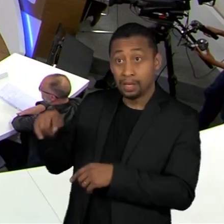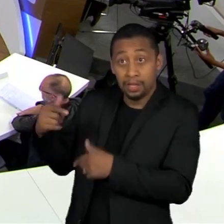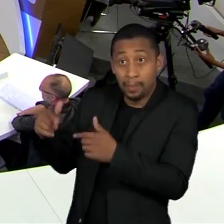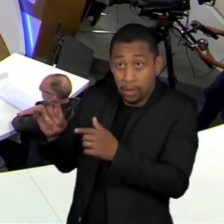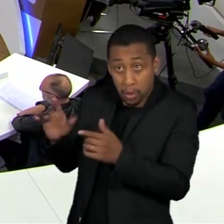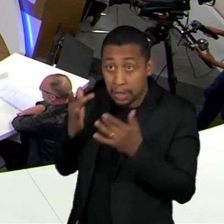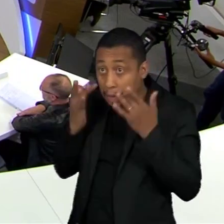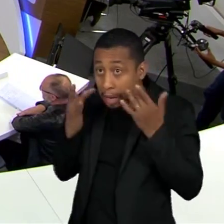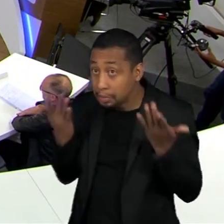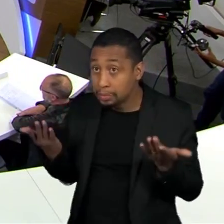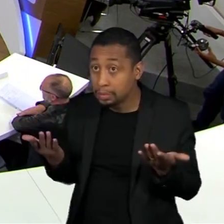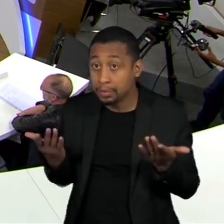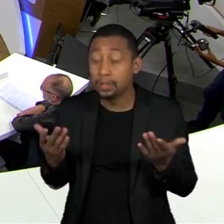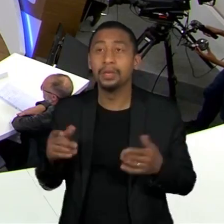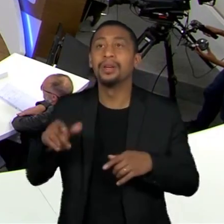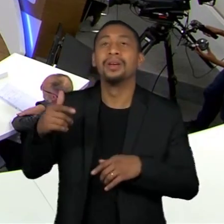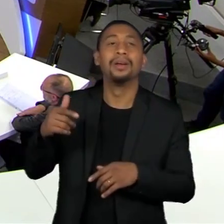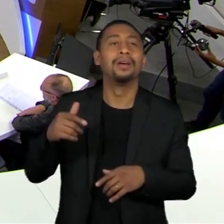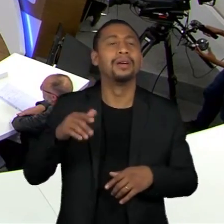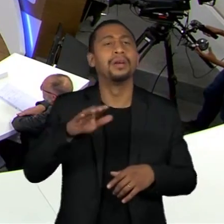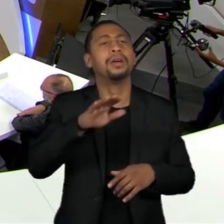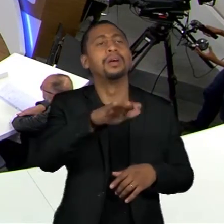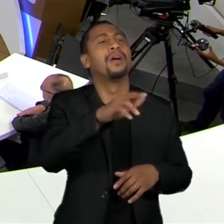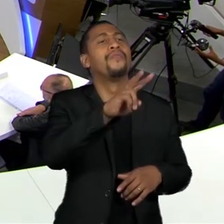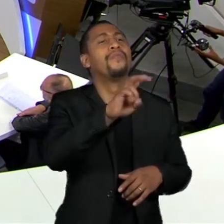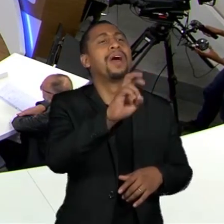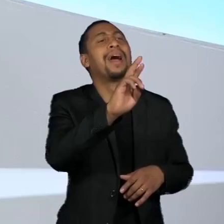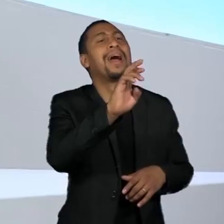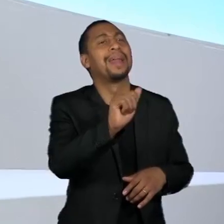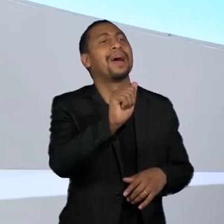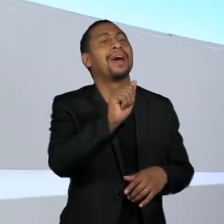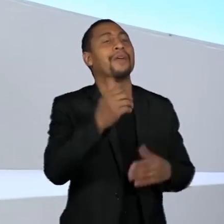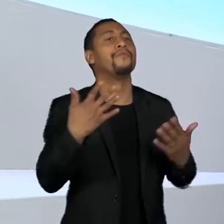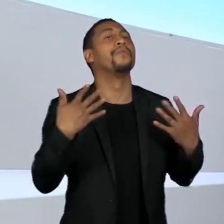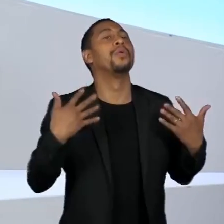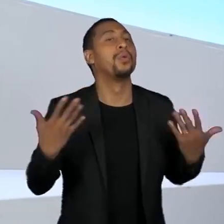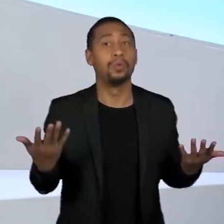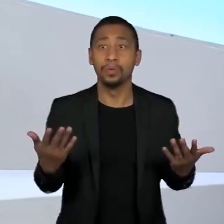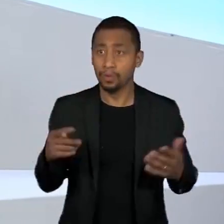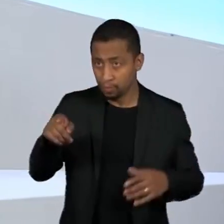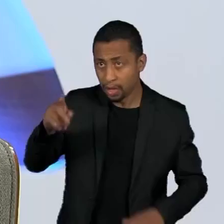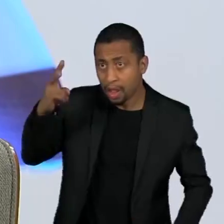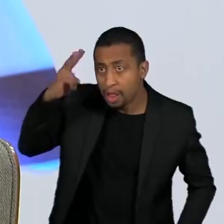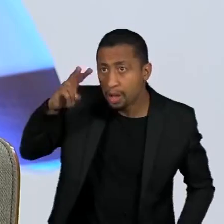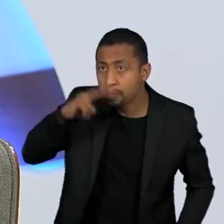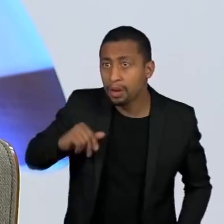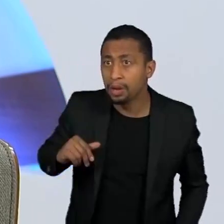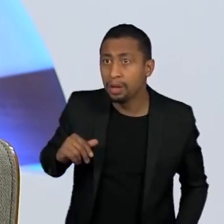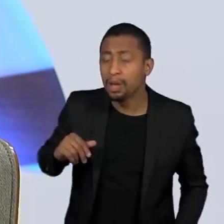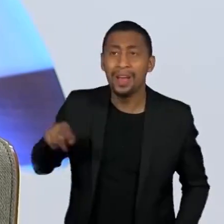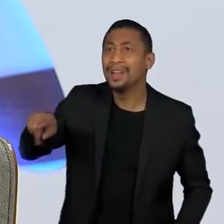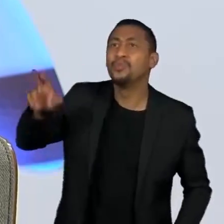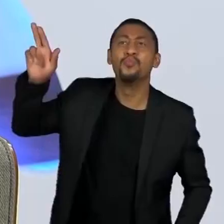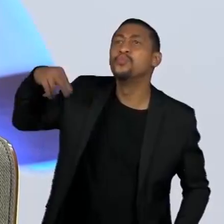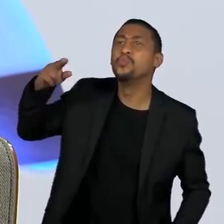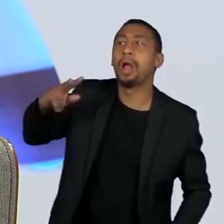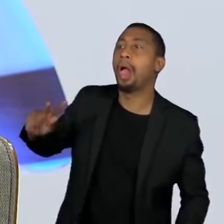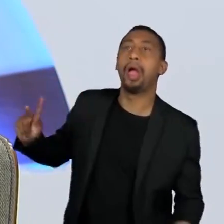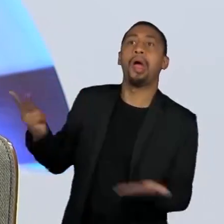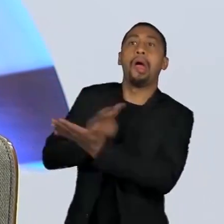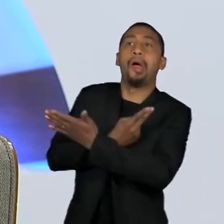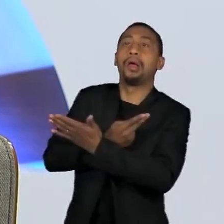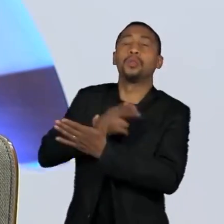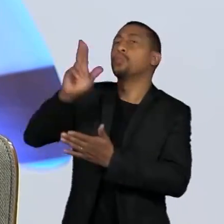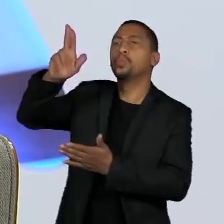Vera Verão Você se lembra do quadro nunca ela levou a pior ela sempre levava melhor